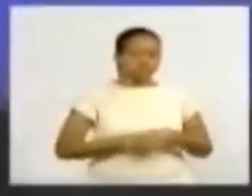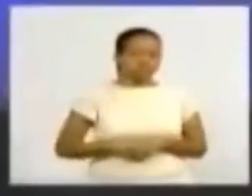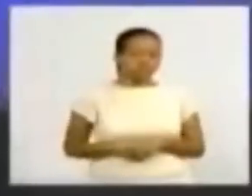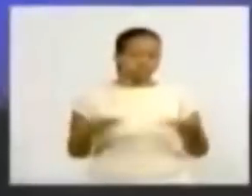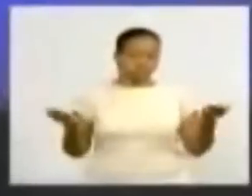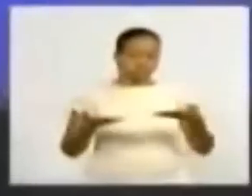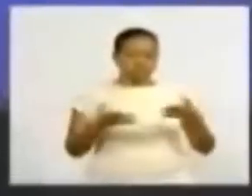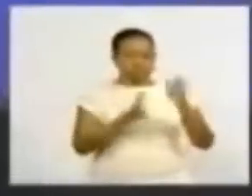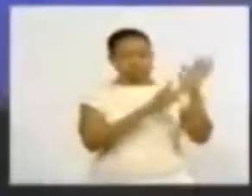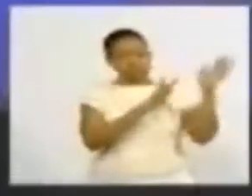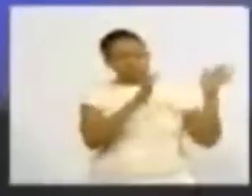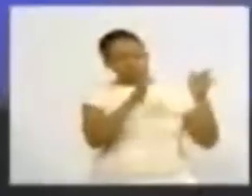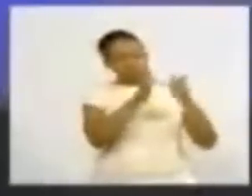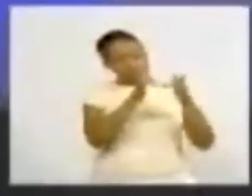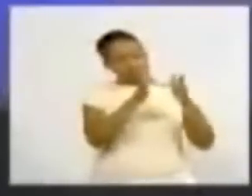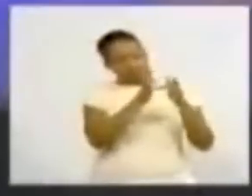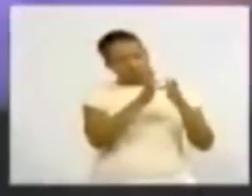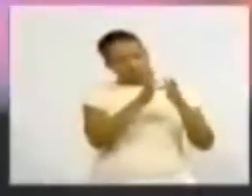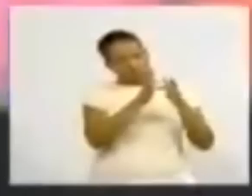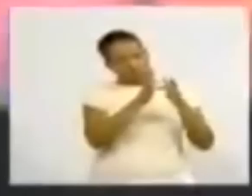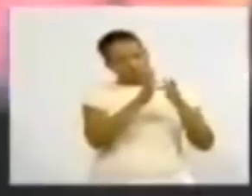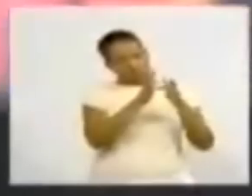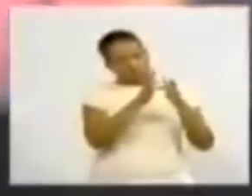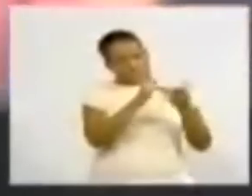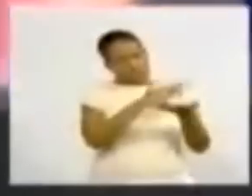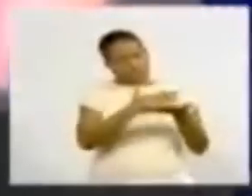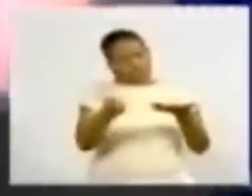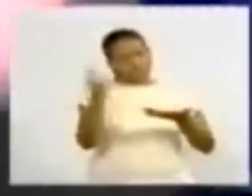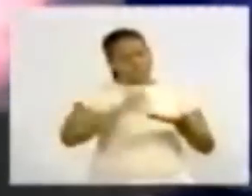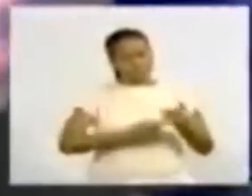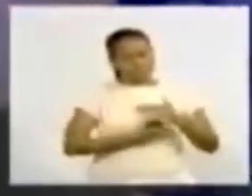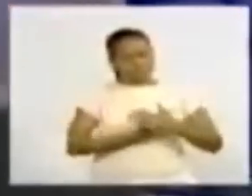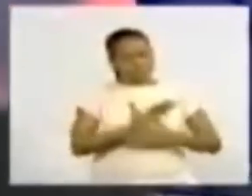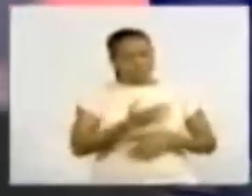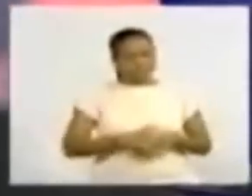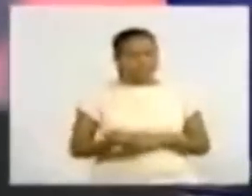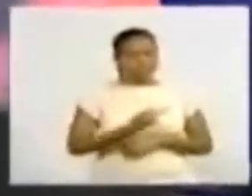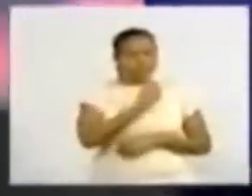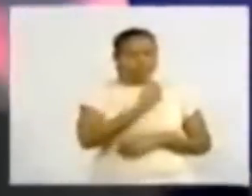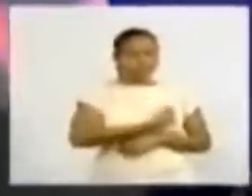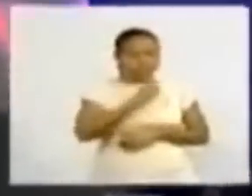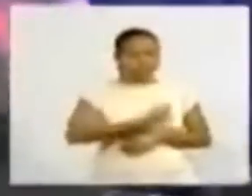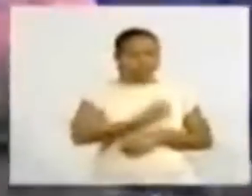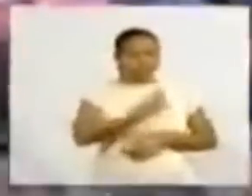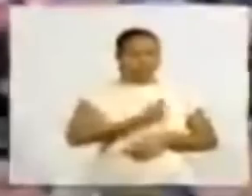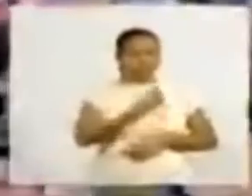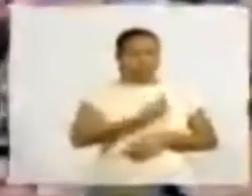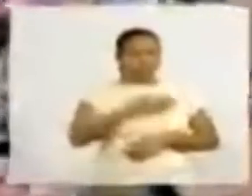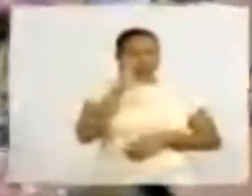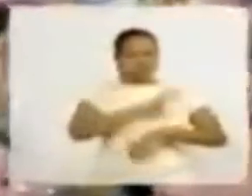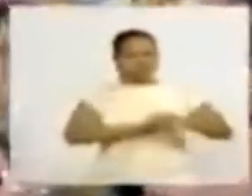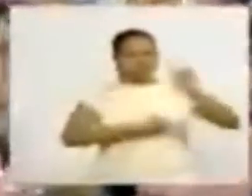compromisso que hoje Jesus resolveu reinaugurar dentro do nosso coração, de vivermos sob os pés da